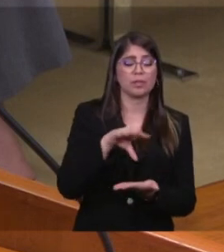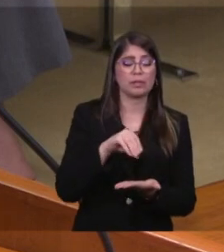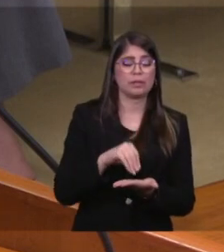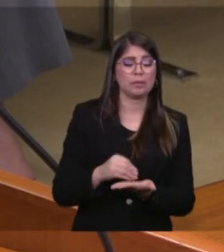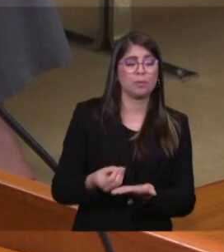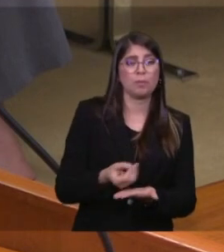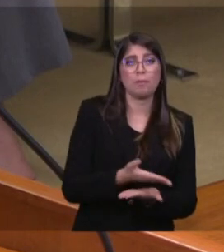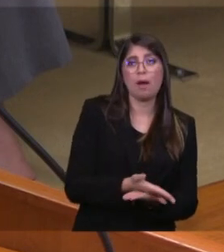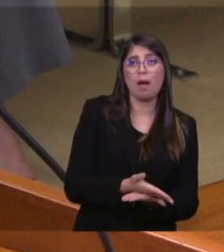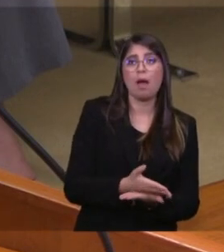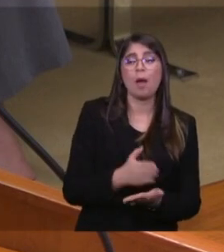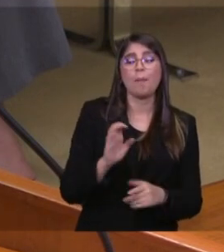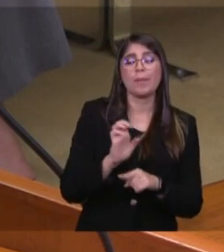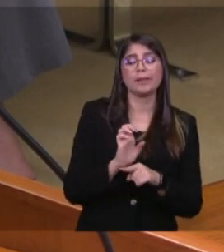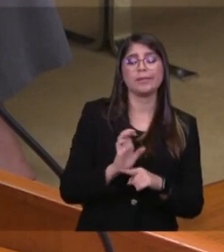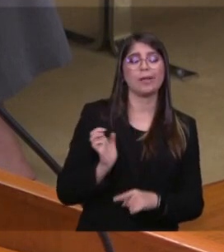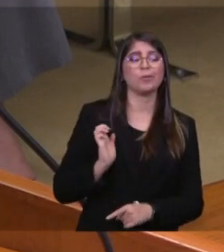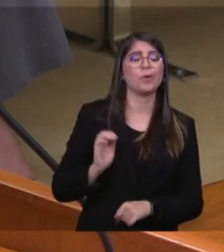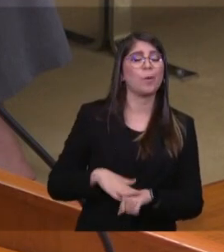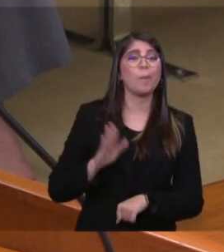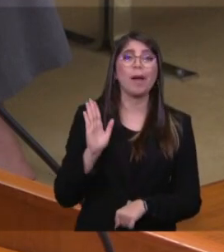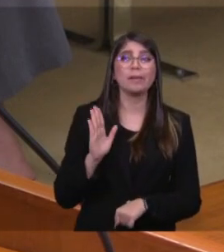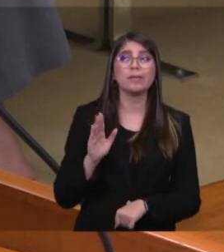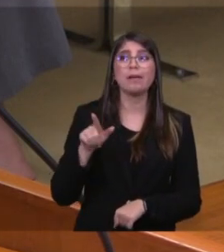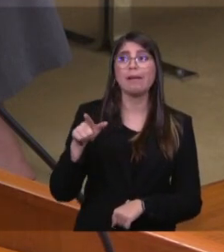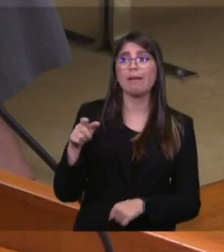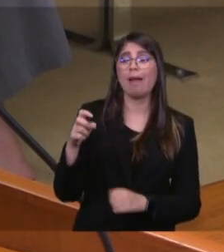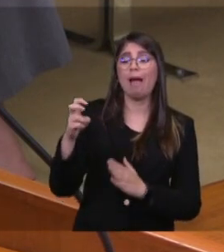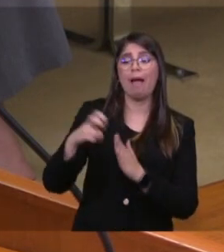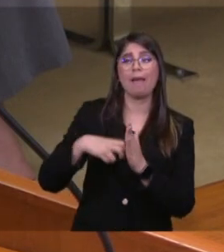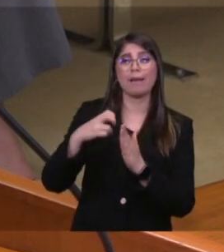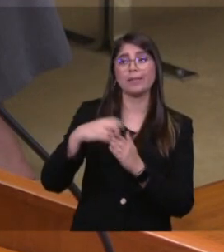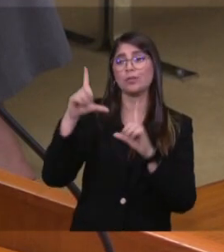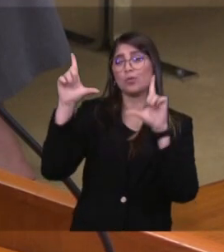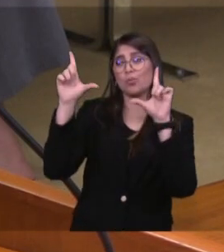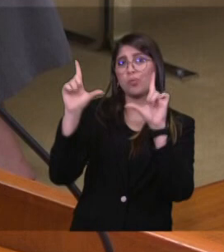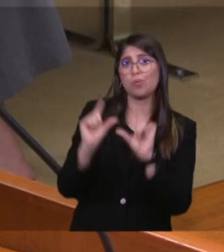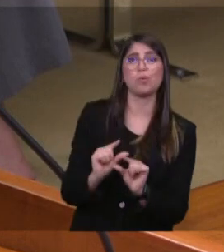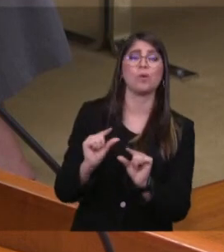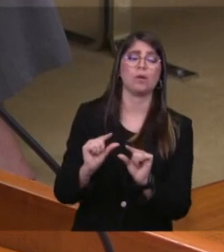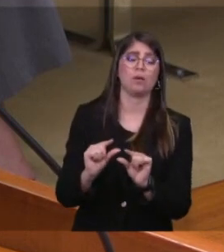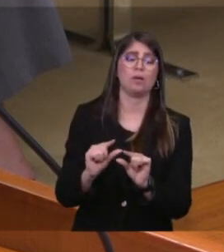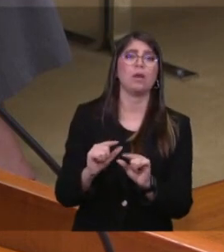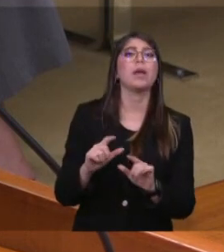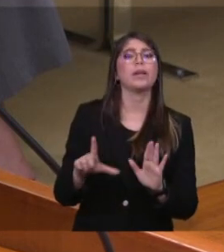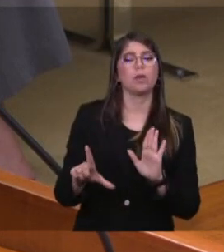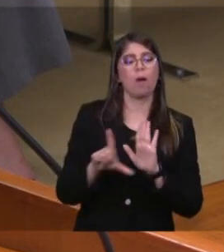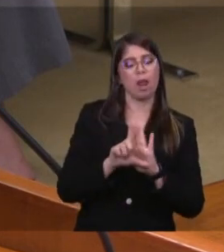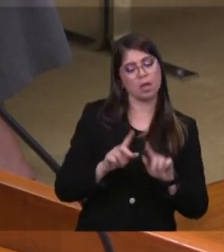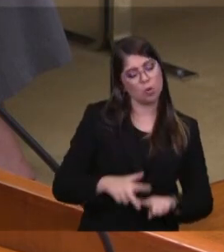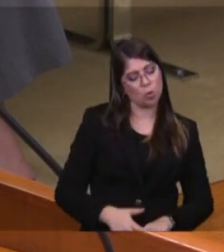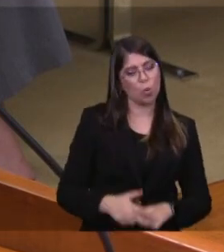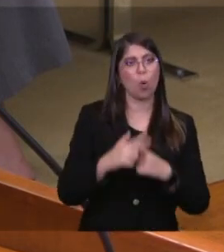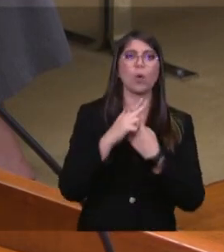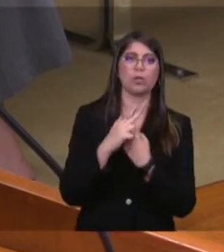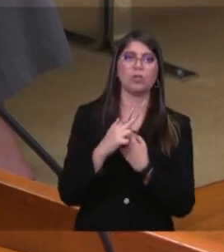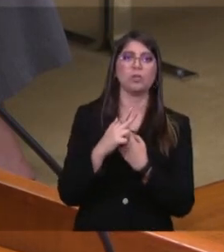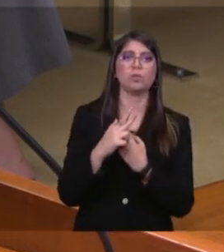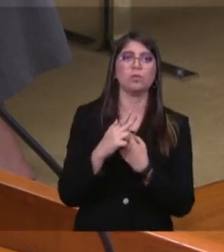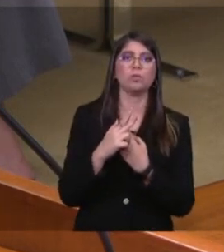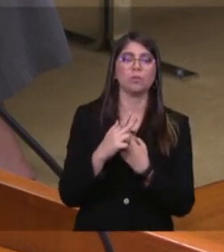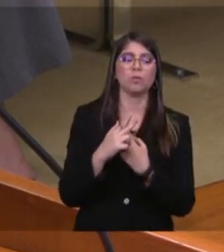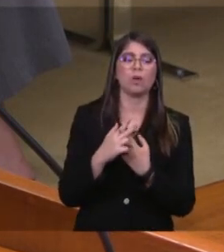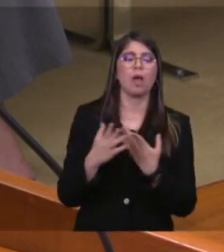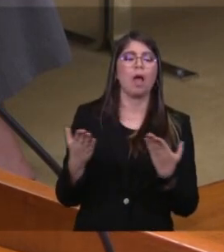Estado do Ceará perdendo, anos a anos, sua arrecadação tributária. Foi isso que a legislação buscou corrigir. Então, ela buscou uma nova repartição